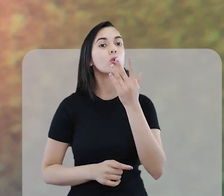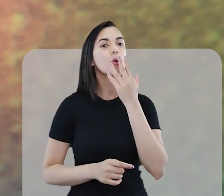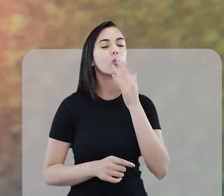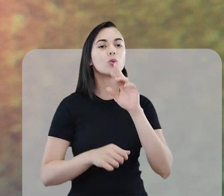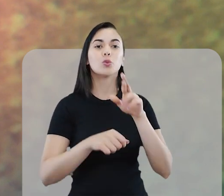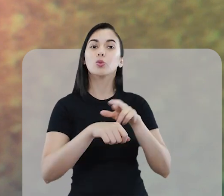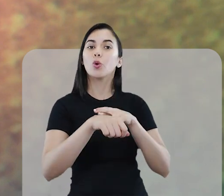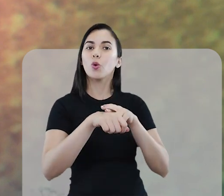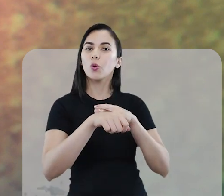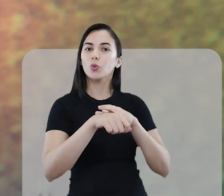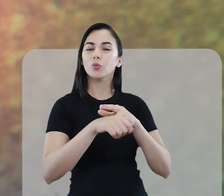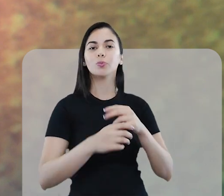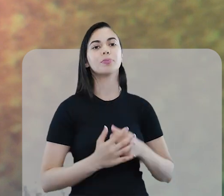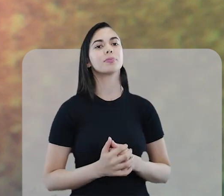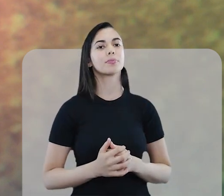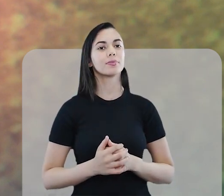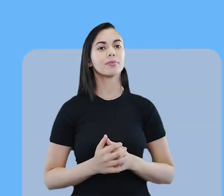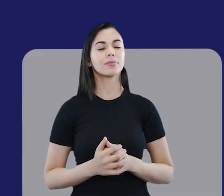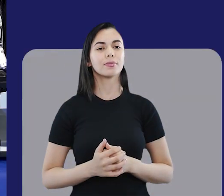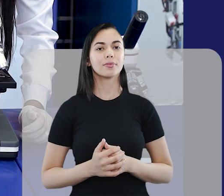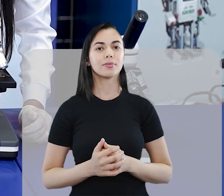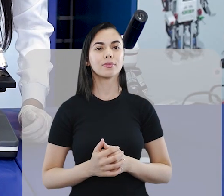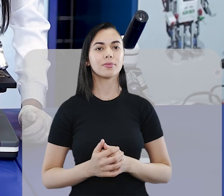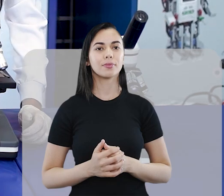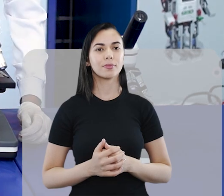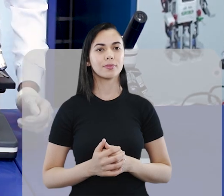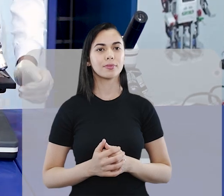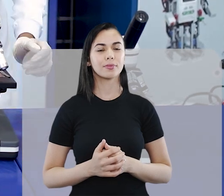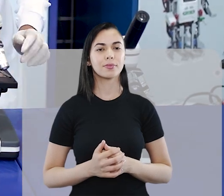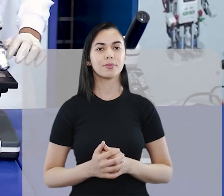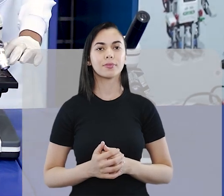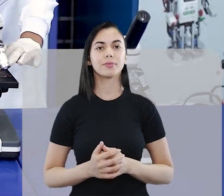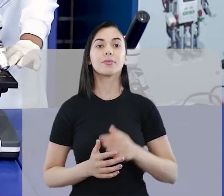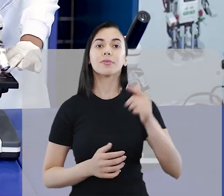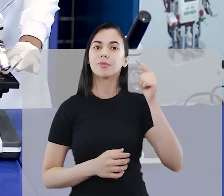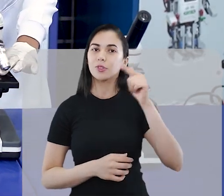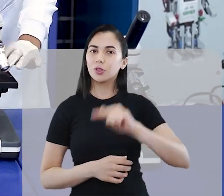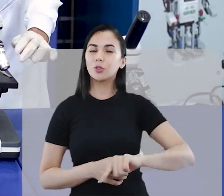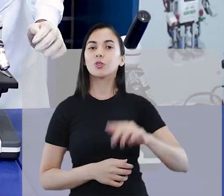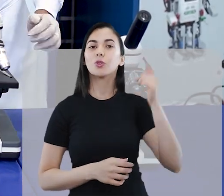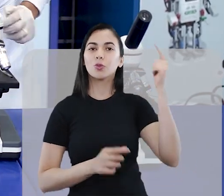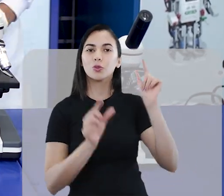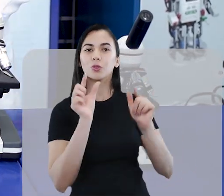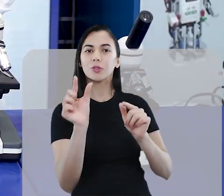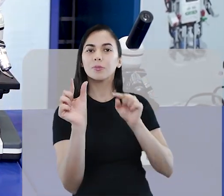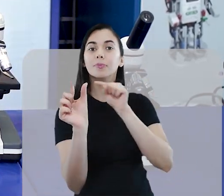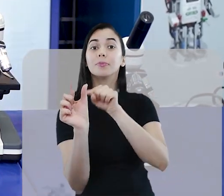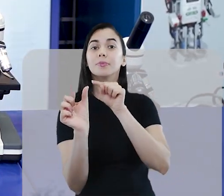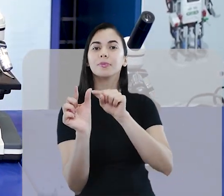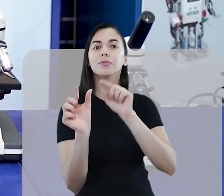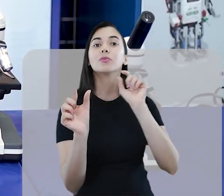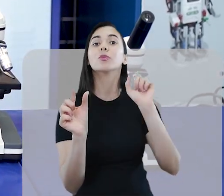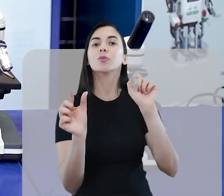da mucosa desses animais. Mais uma lâmina.